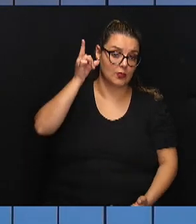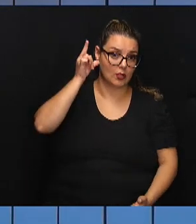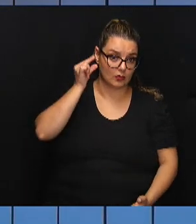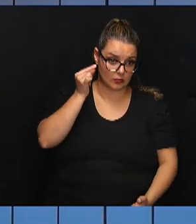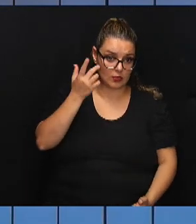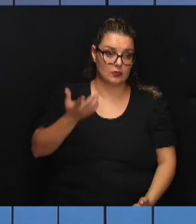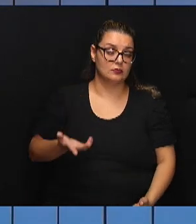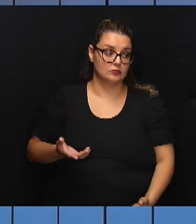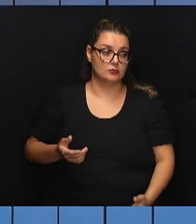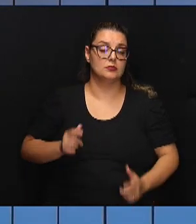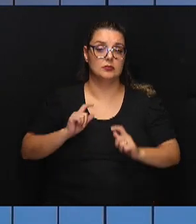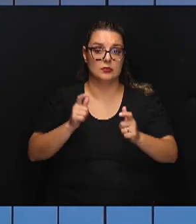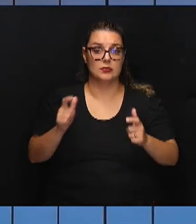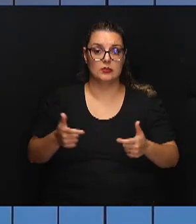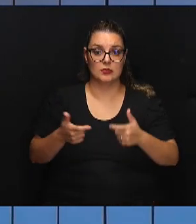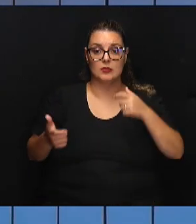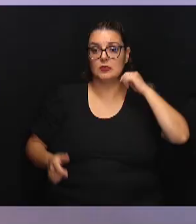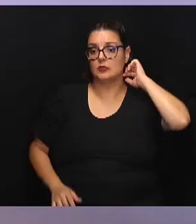crescendo bastante, né?